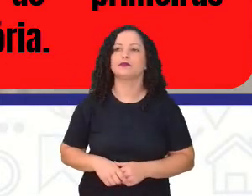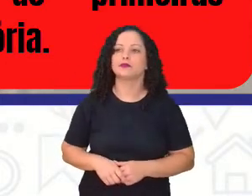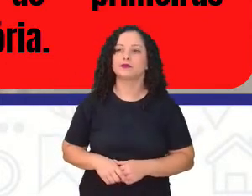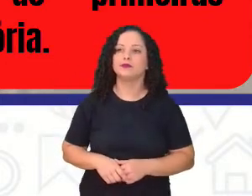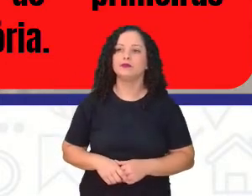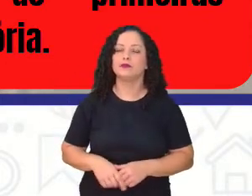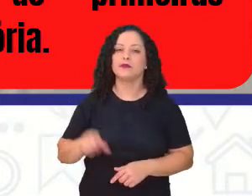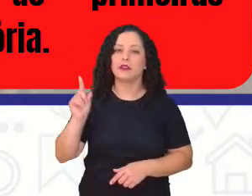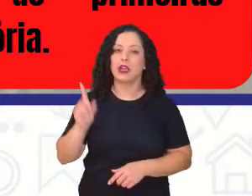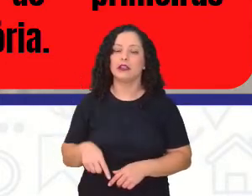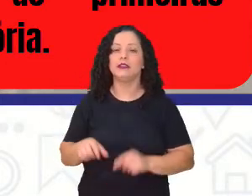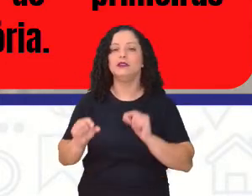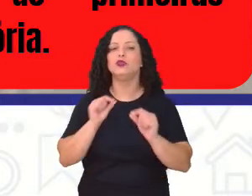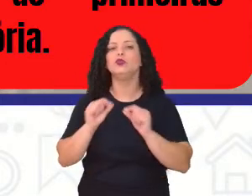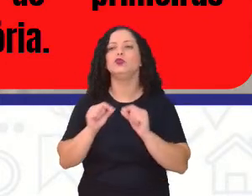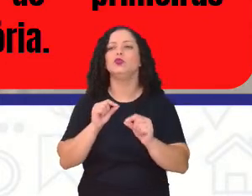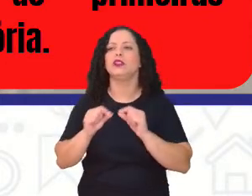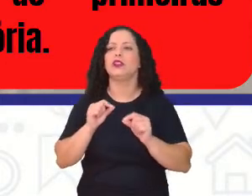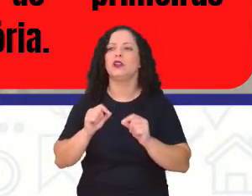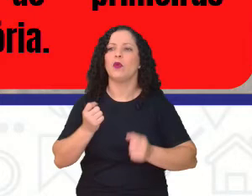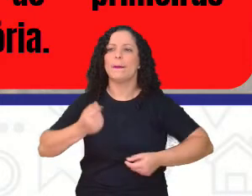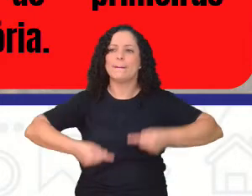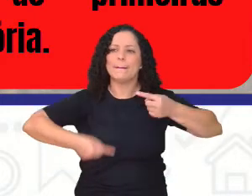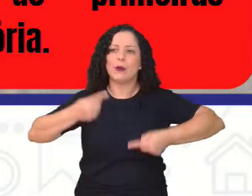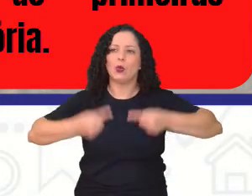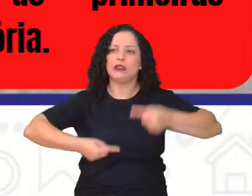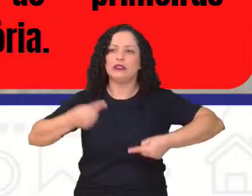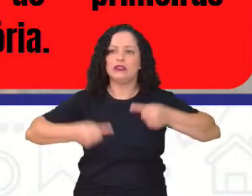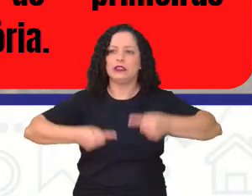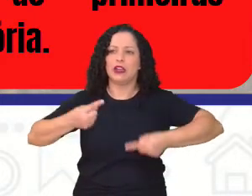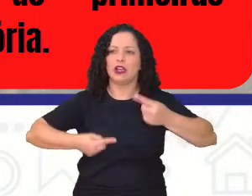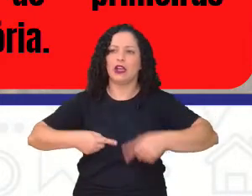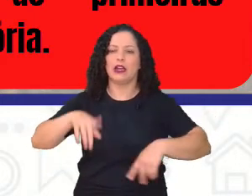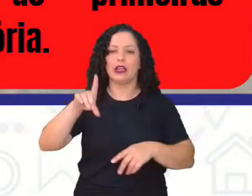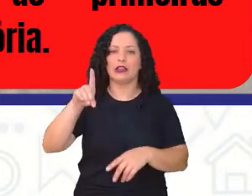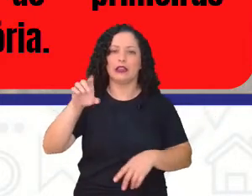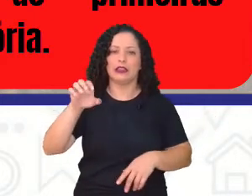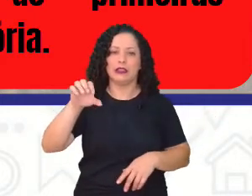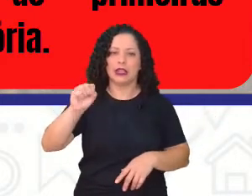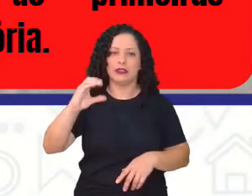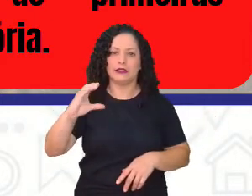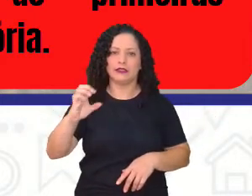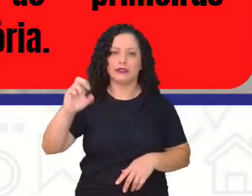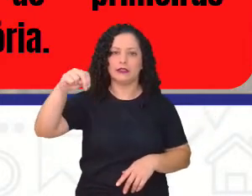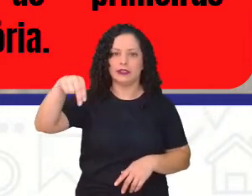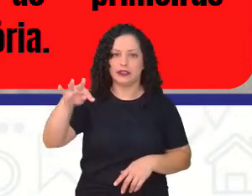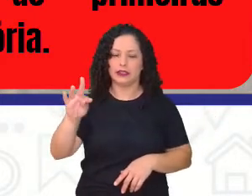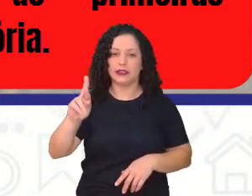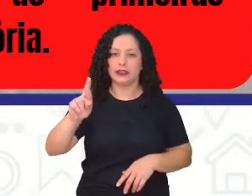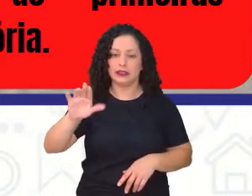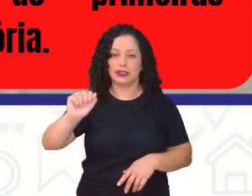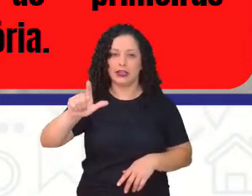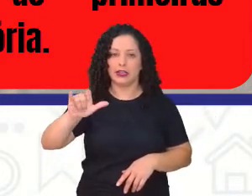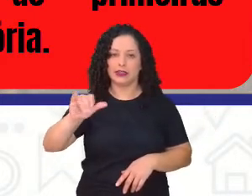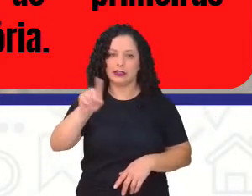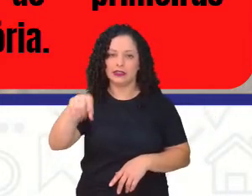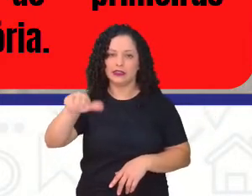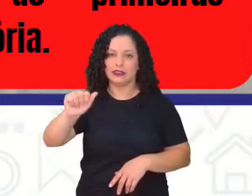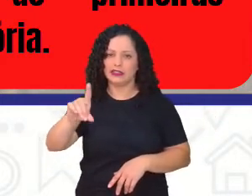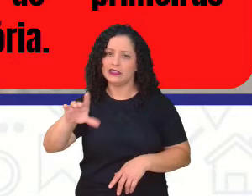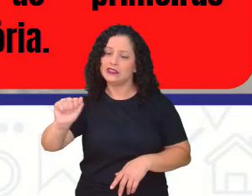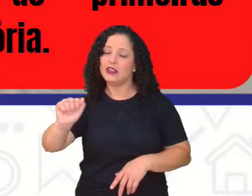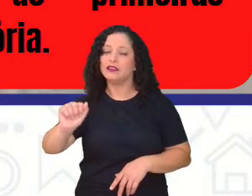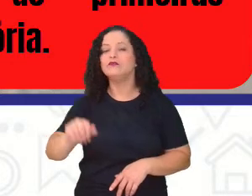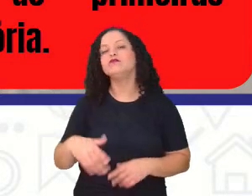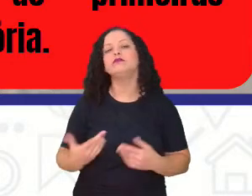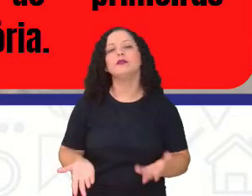né, por ser descentralizado, vamos lembrar, né, que o território, né, com exceção daquilo que estava próximo, né,